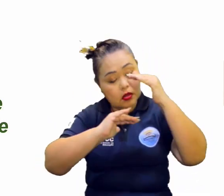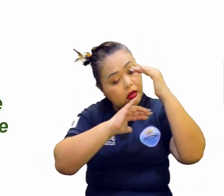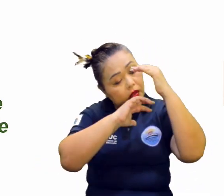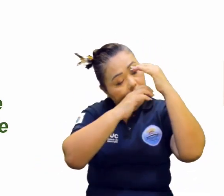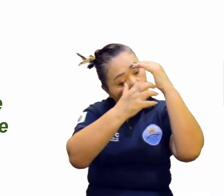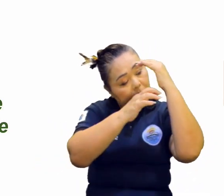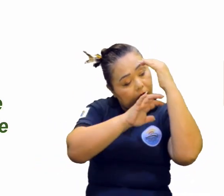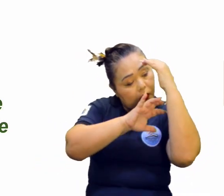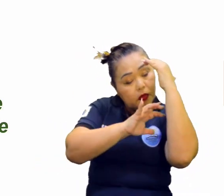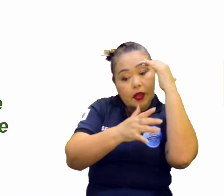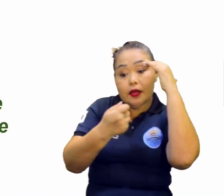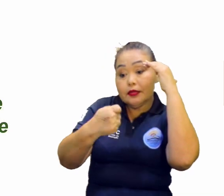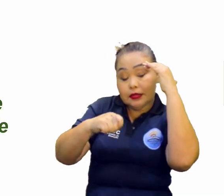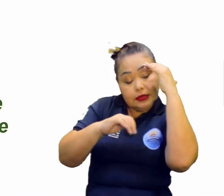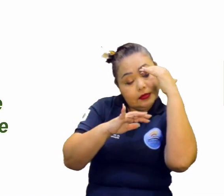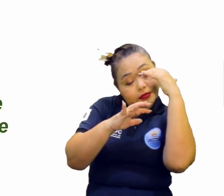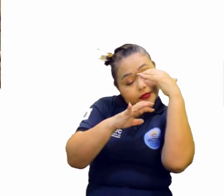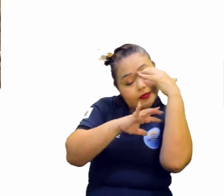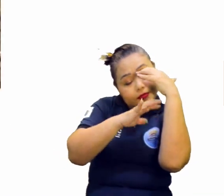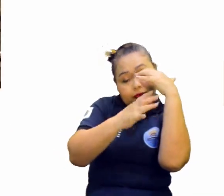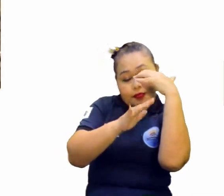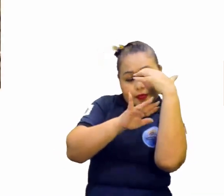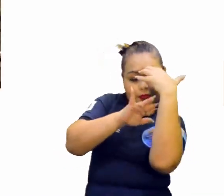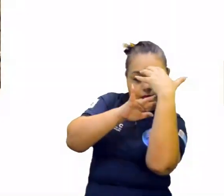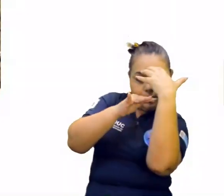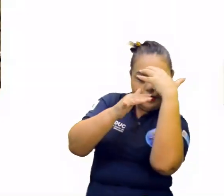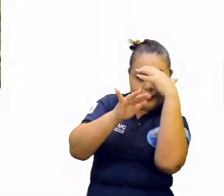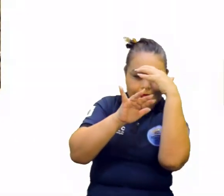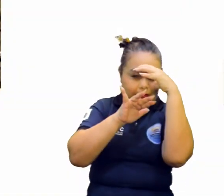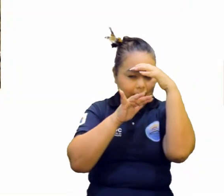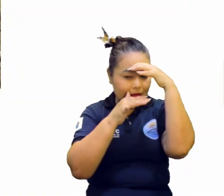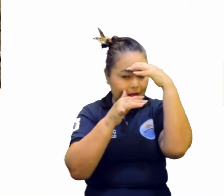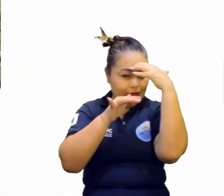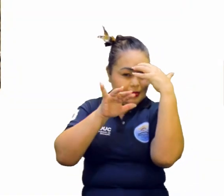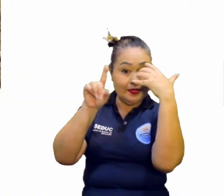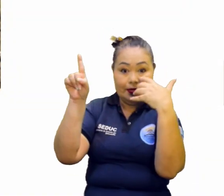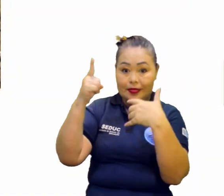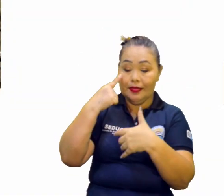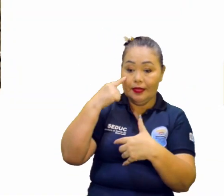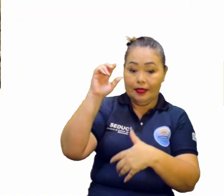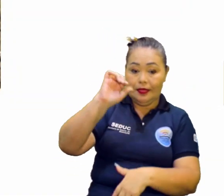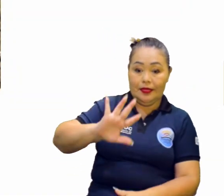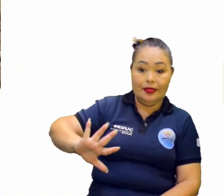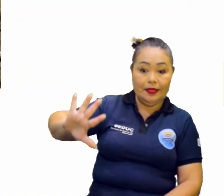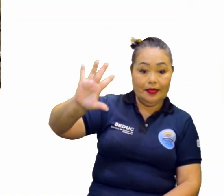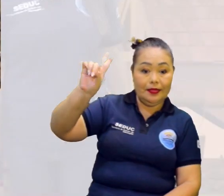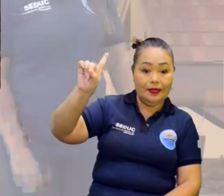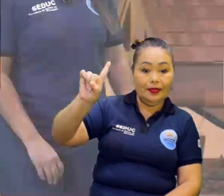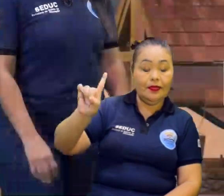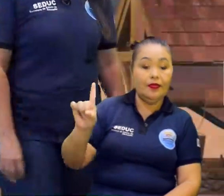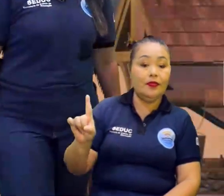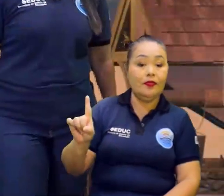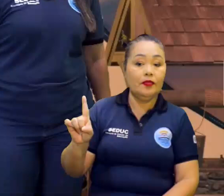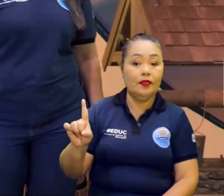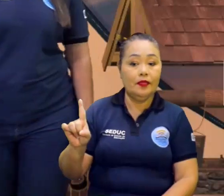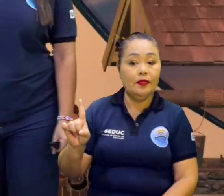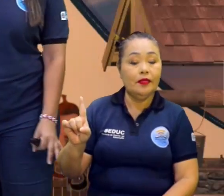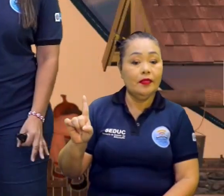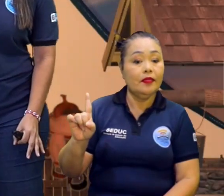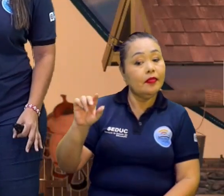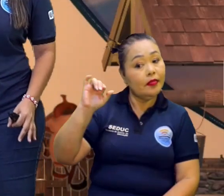que necessitam. Aí, deixa eu colocar essa imagem aqui e vir aqui para você. Olha só, aí a gente tem essa imagem aqui,